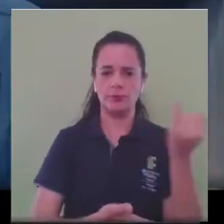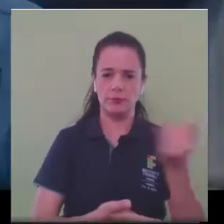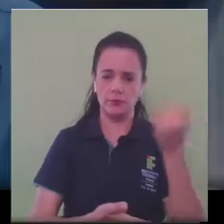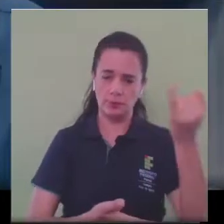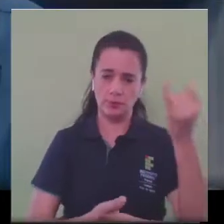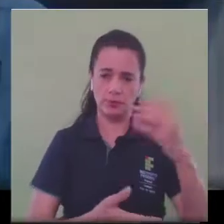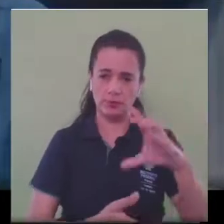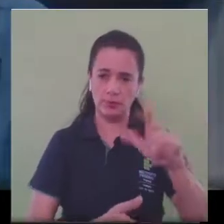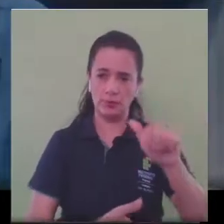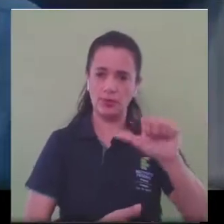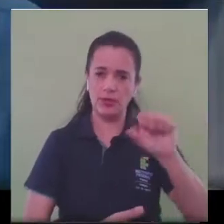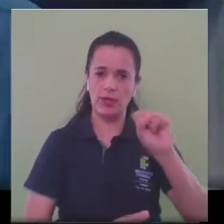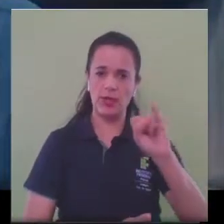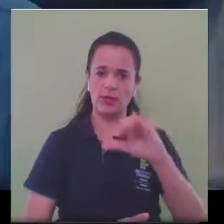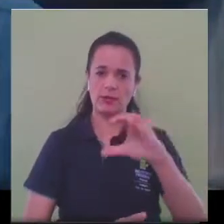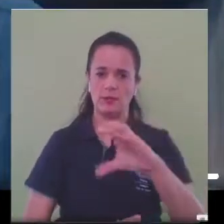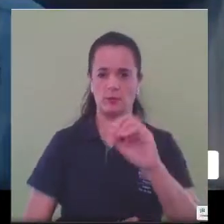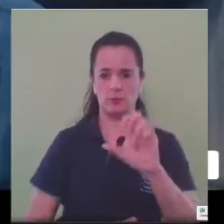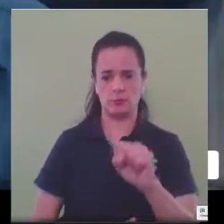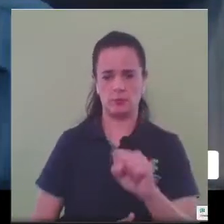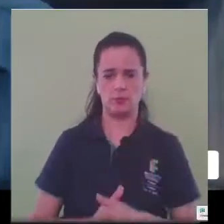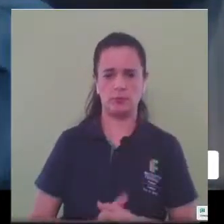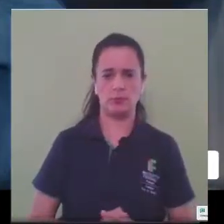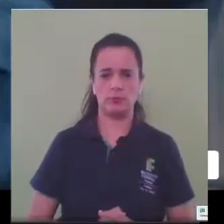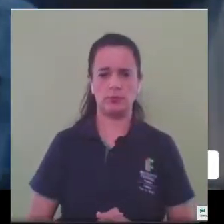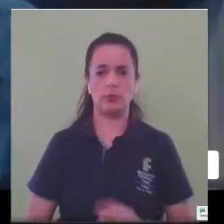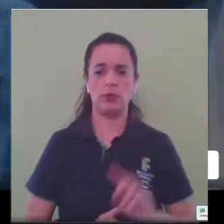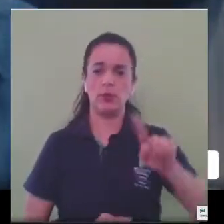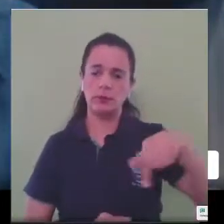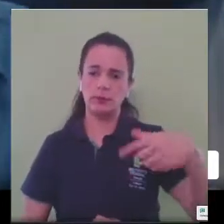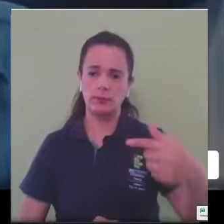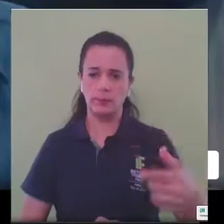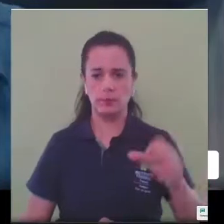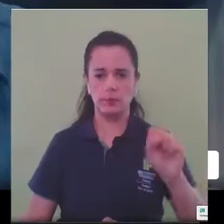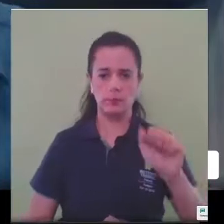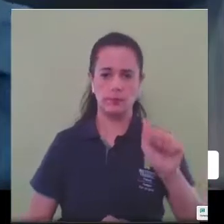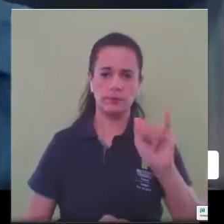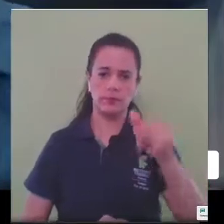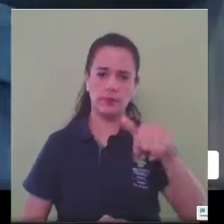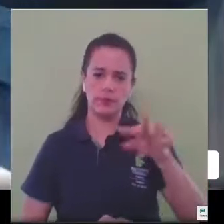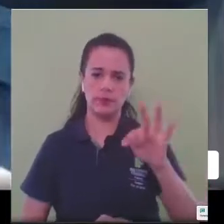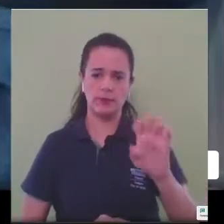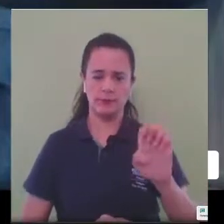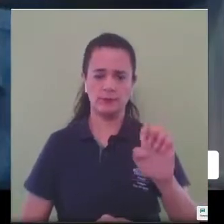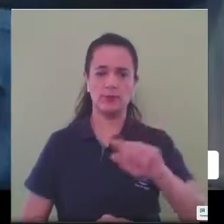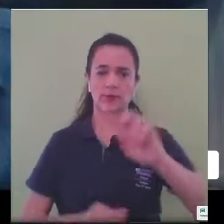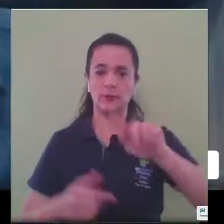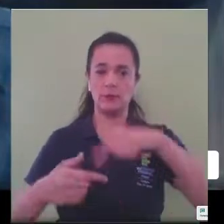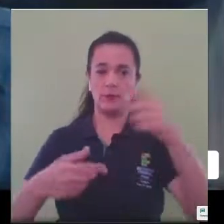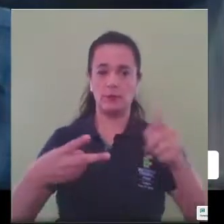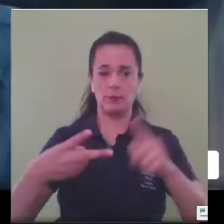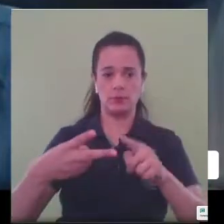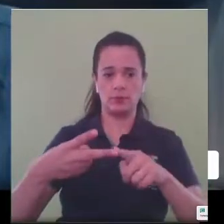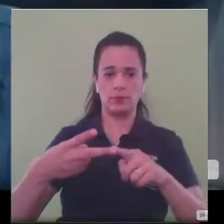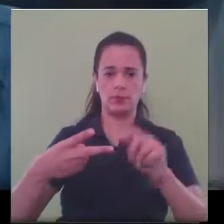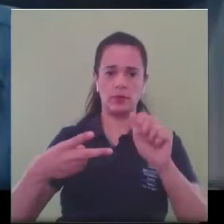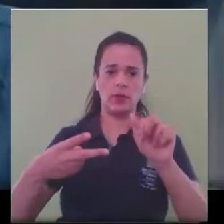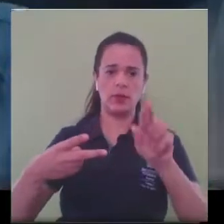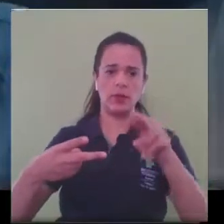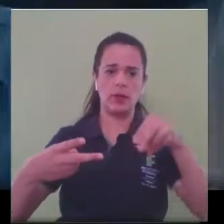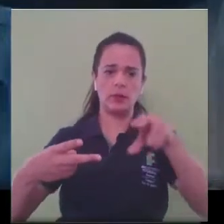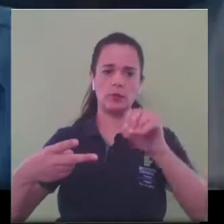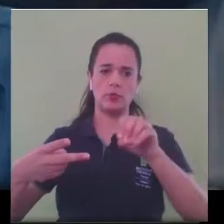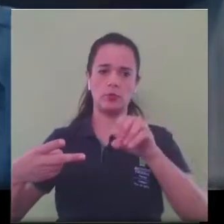clássicas. Depois, em seguida, depois do Santo Bever, o Arnold Bennett foi o crítico literário também que da